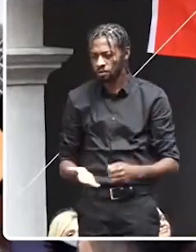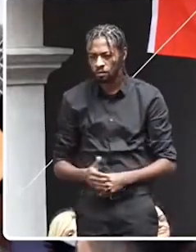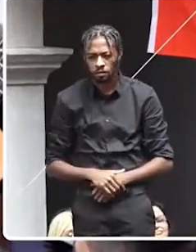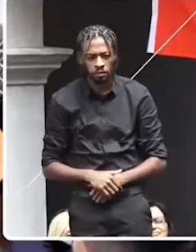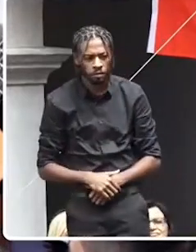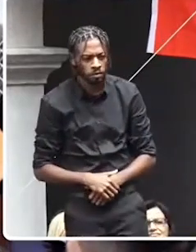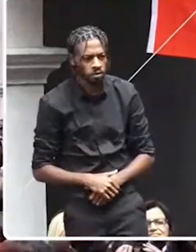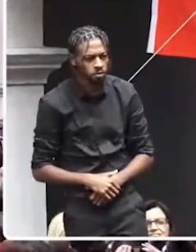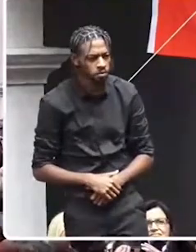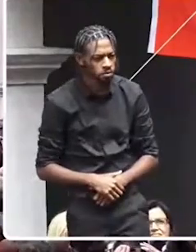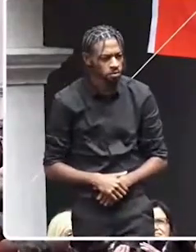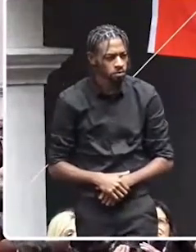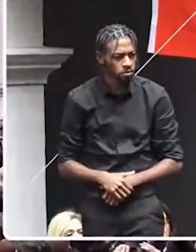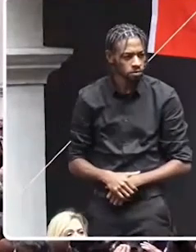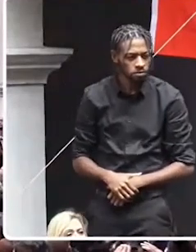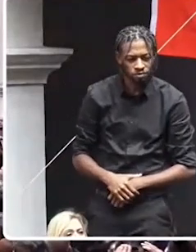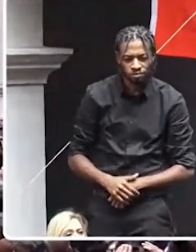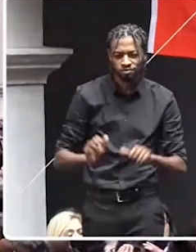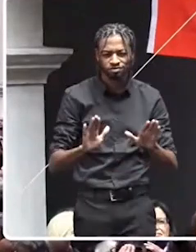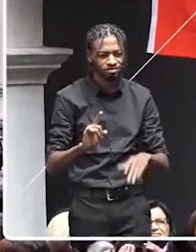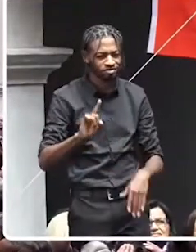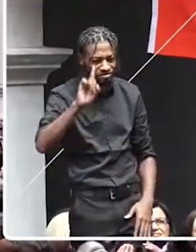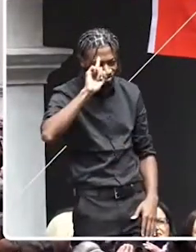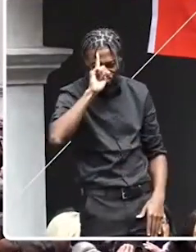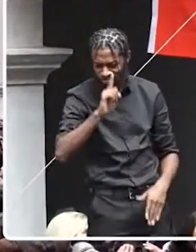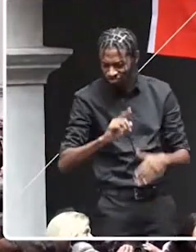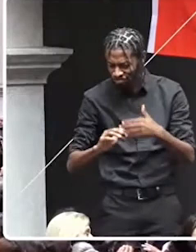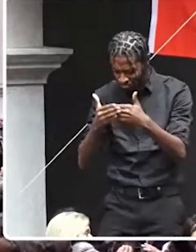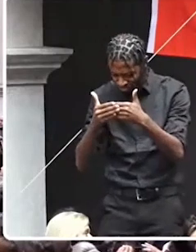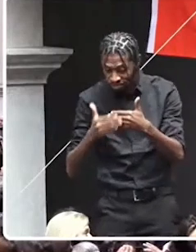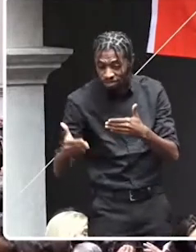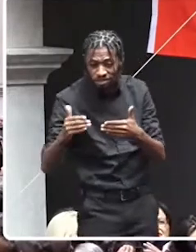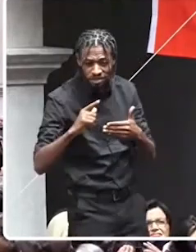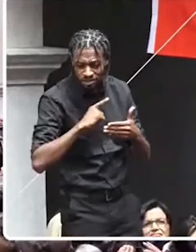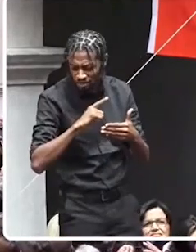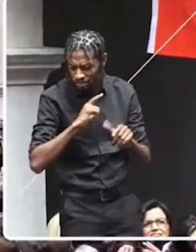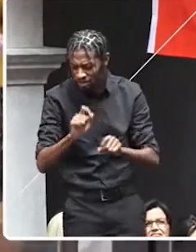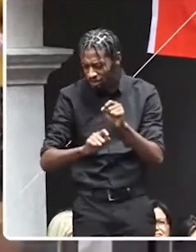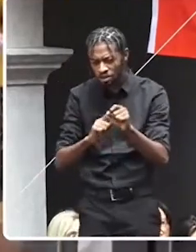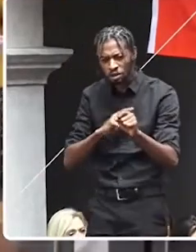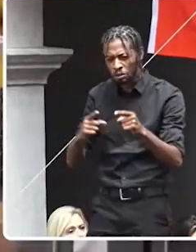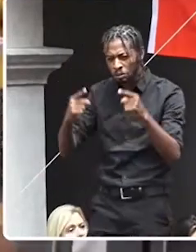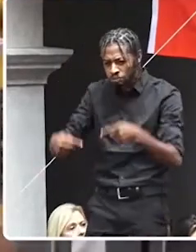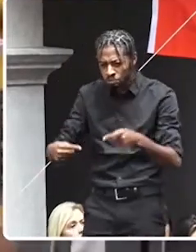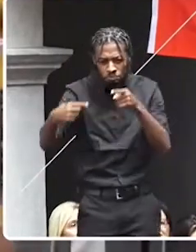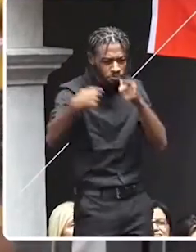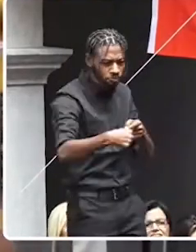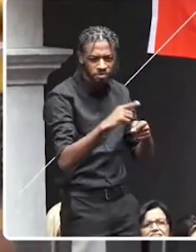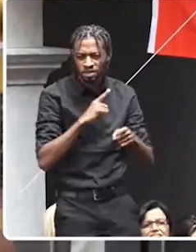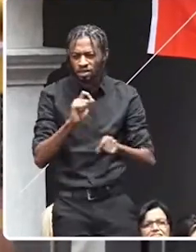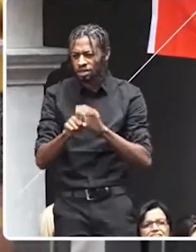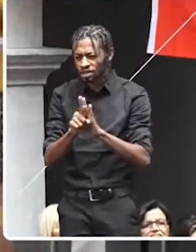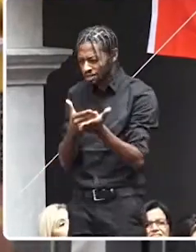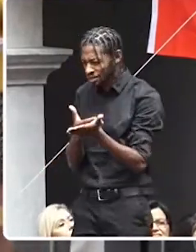Nos próximos dias, em meio a estes desafios, teremos o início da campanha eleitoral para